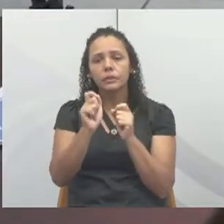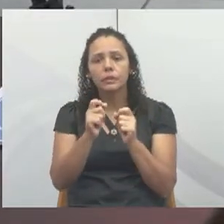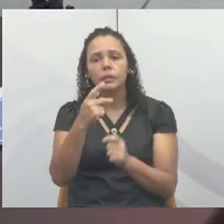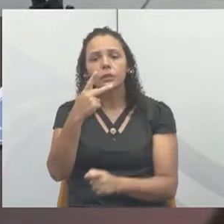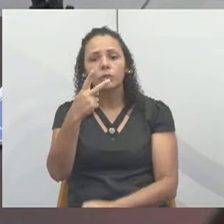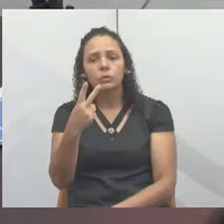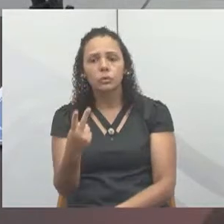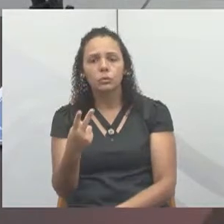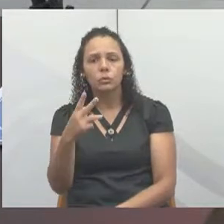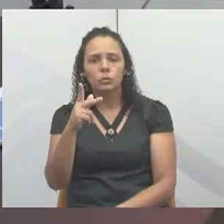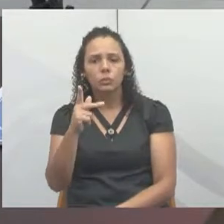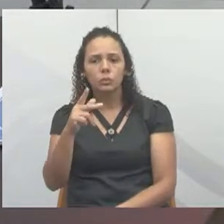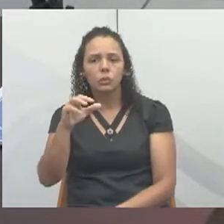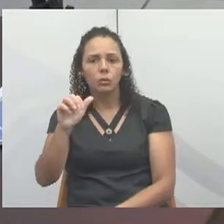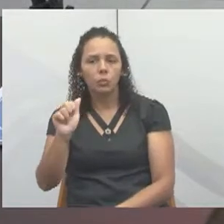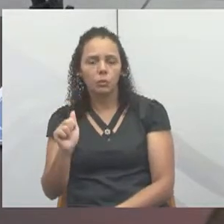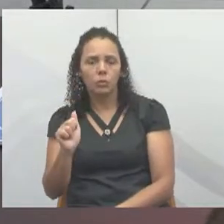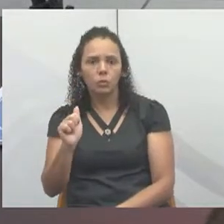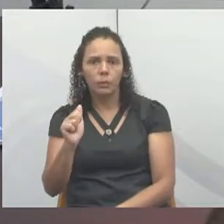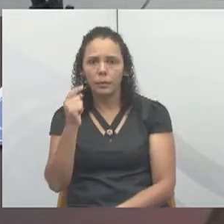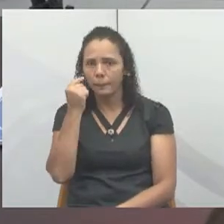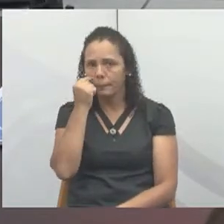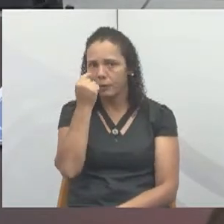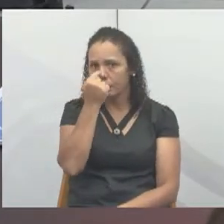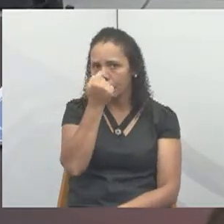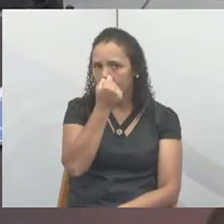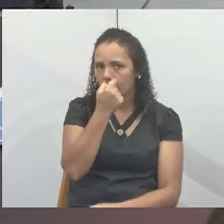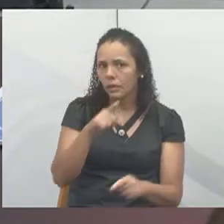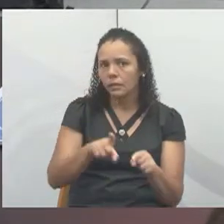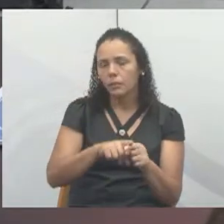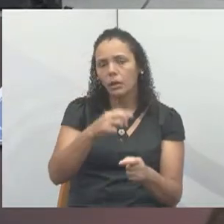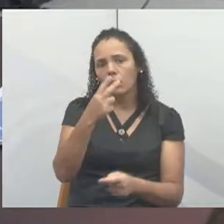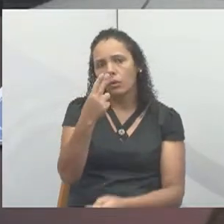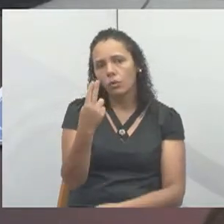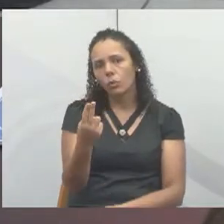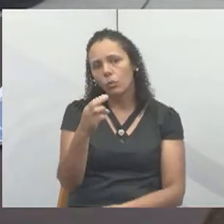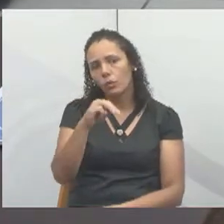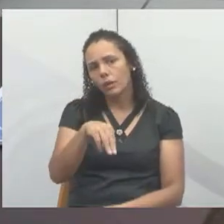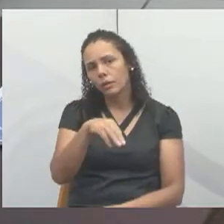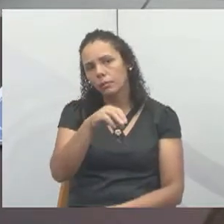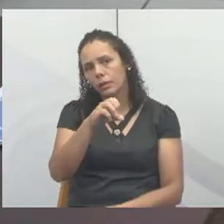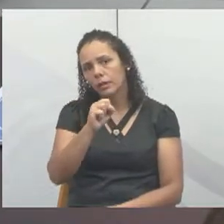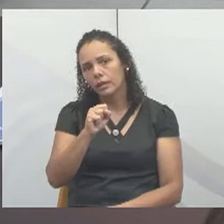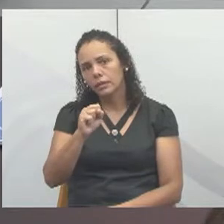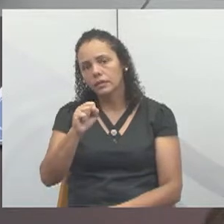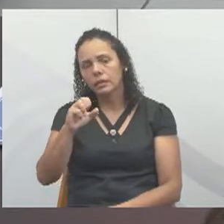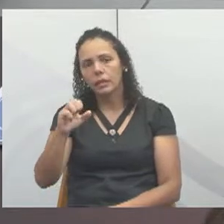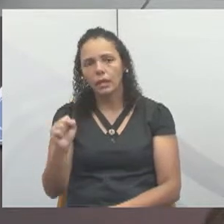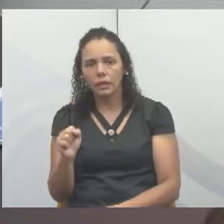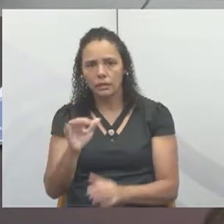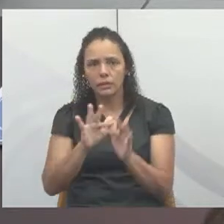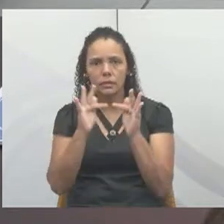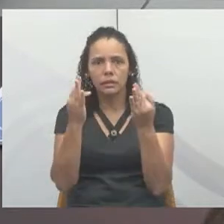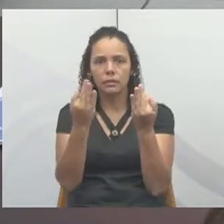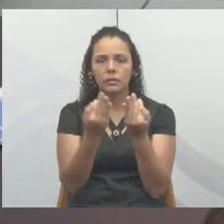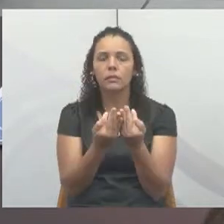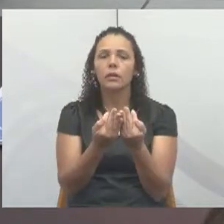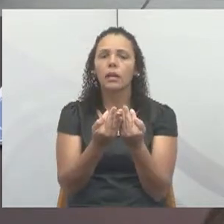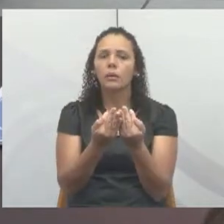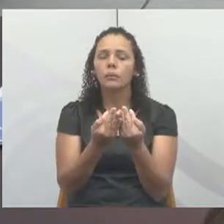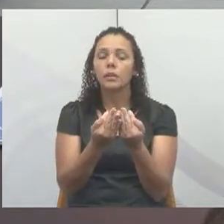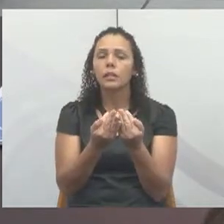UPA do Parque Meia Lua e na UMSF da família, já vem se esticando uma fala